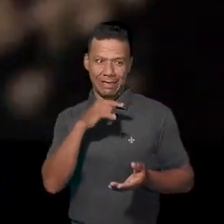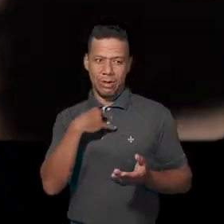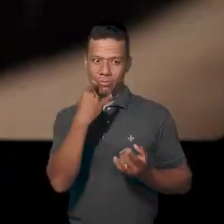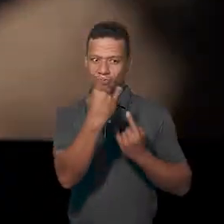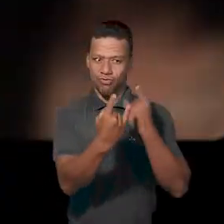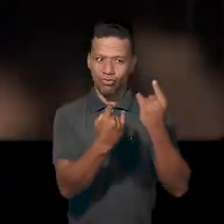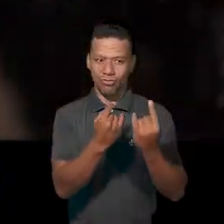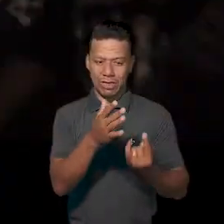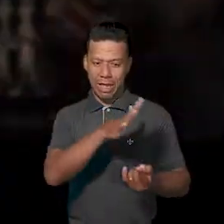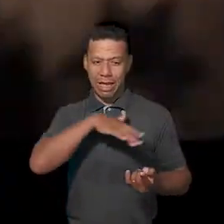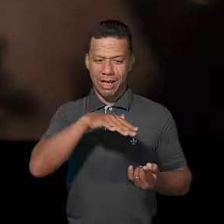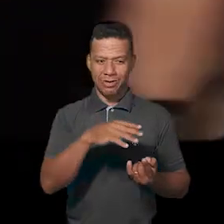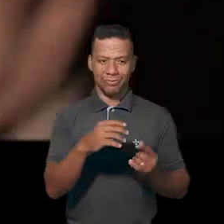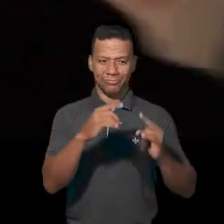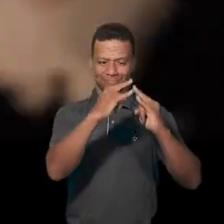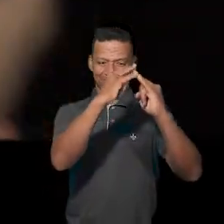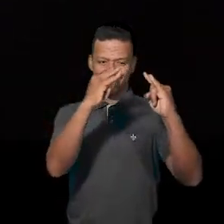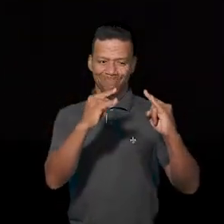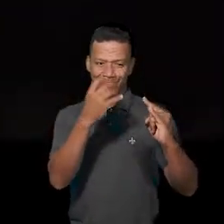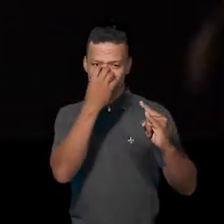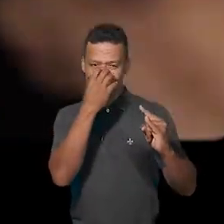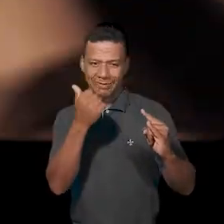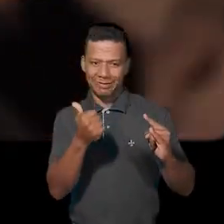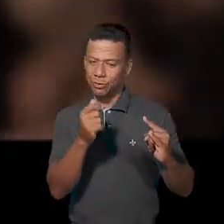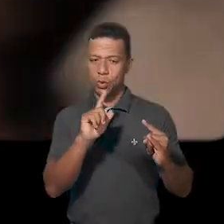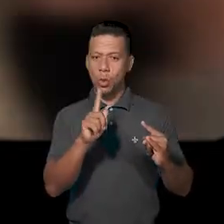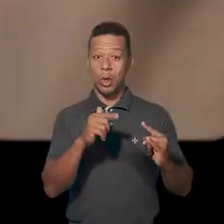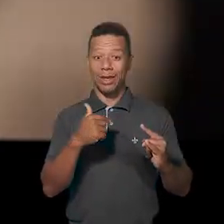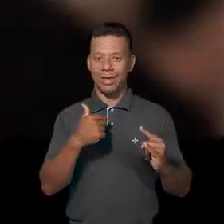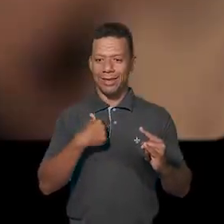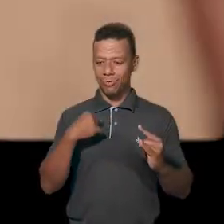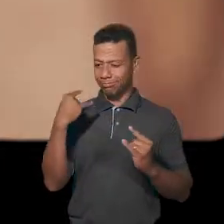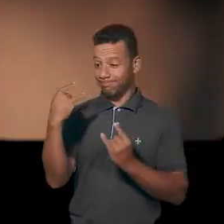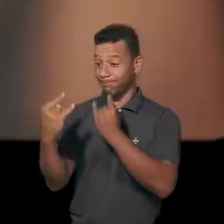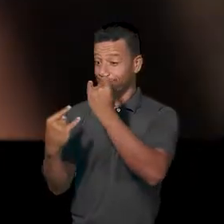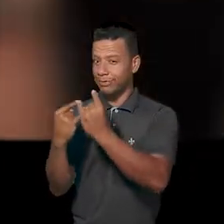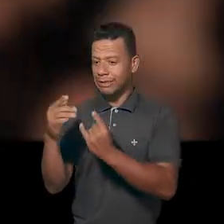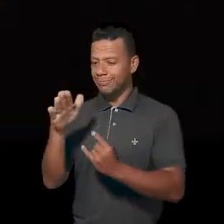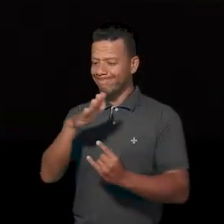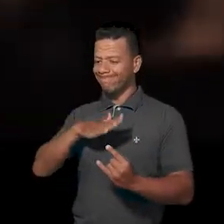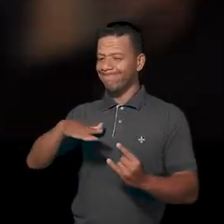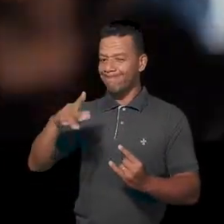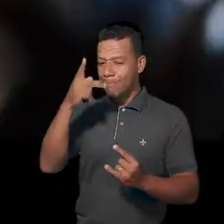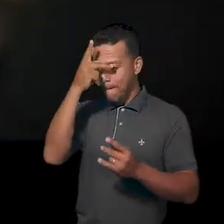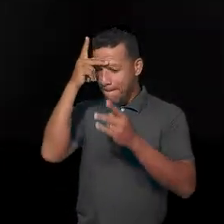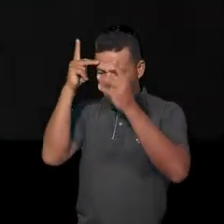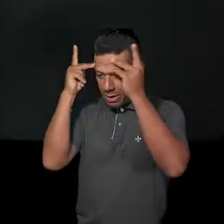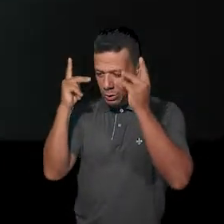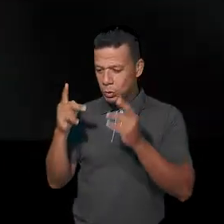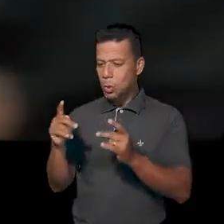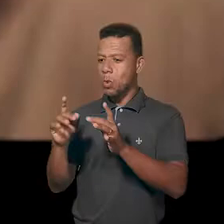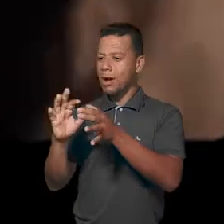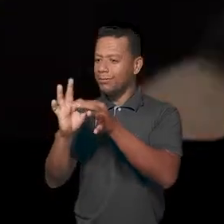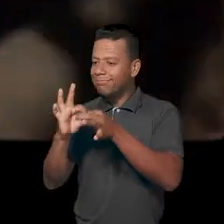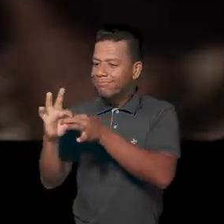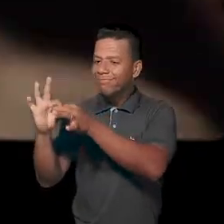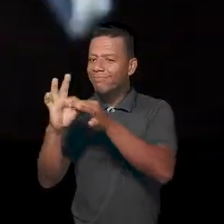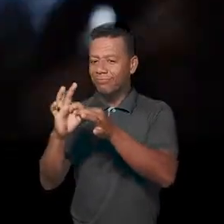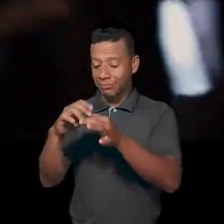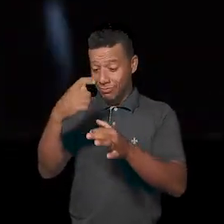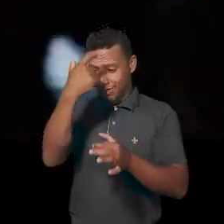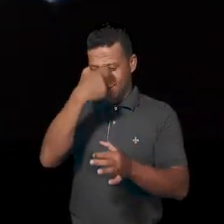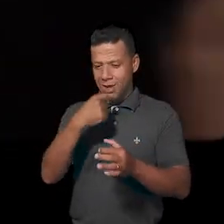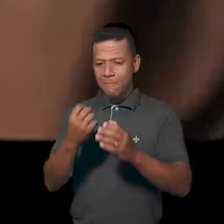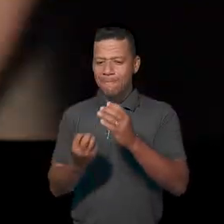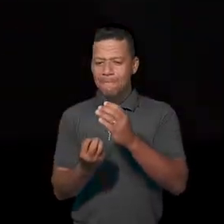eu me apaixonei. Foi pela comunidade, pela rede, pelos modos de fazer. Eu sou produtora.